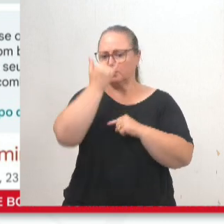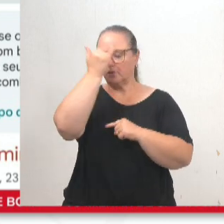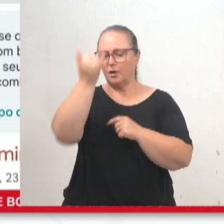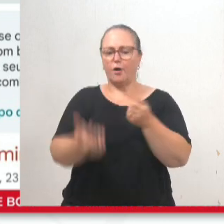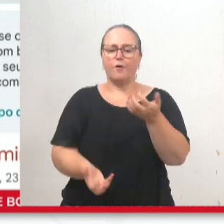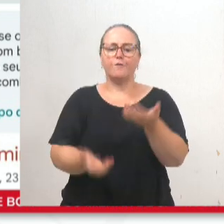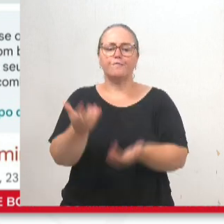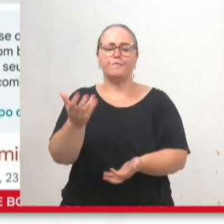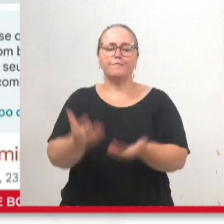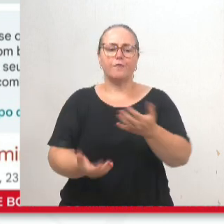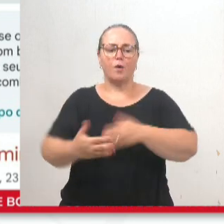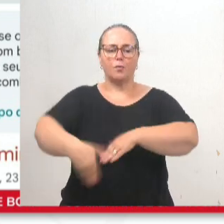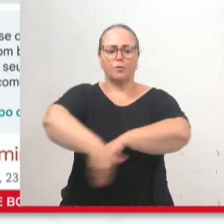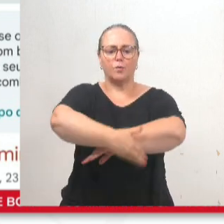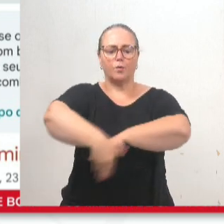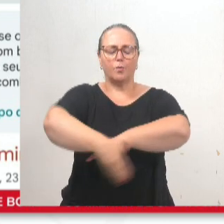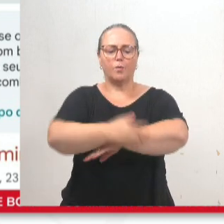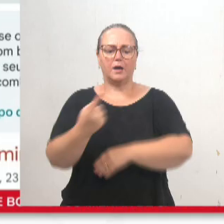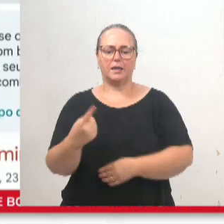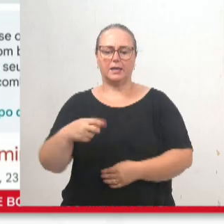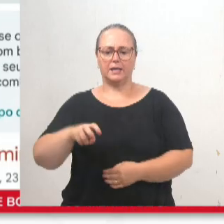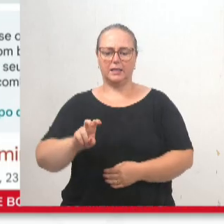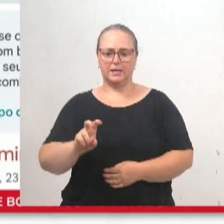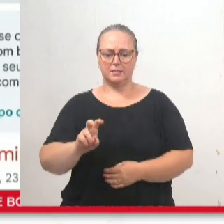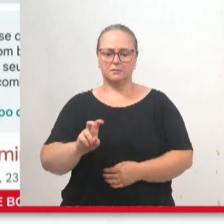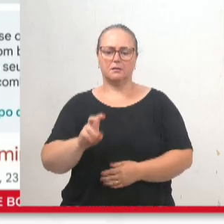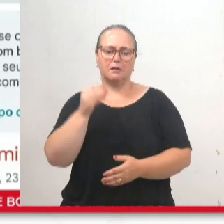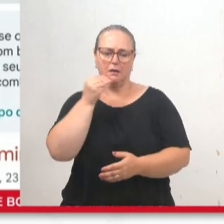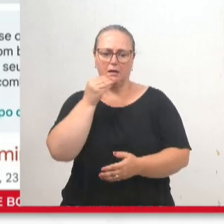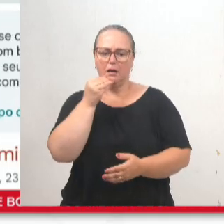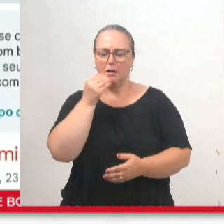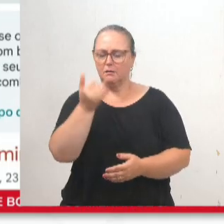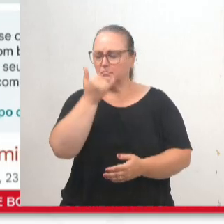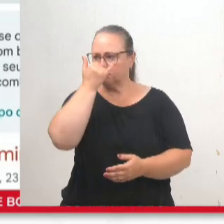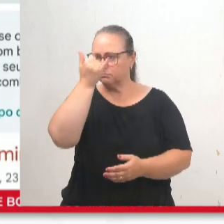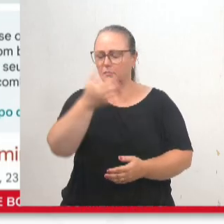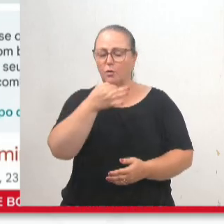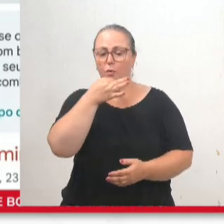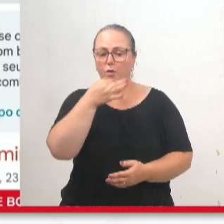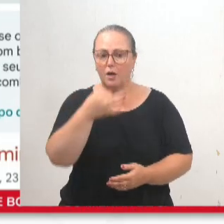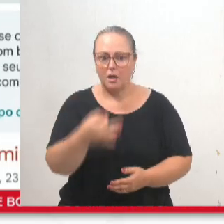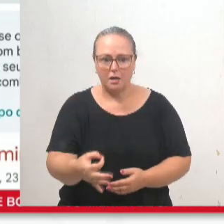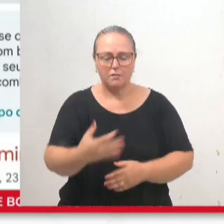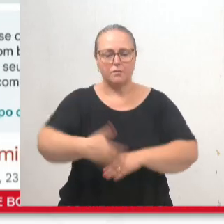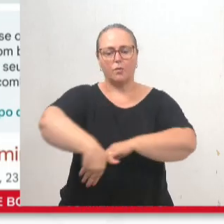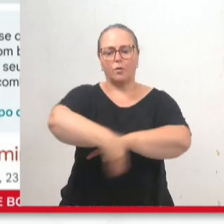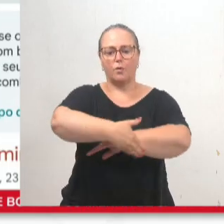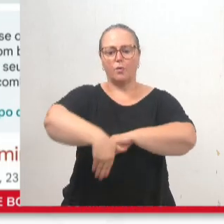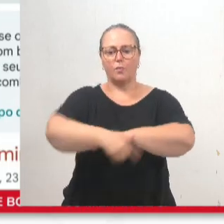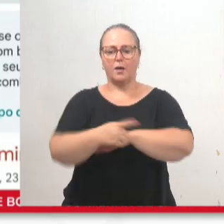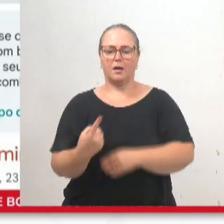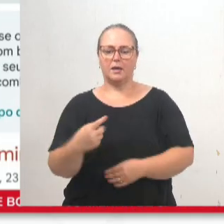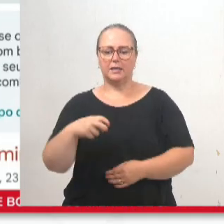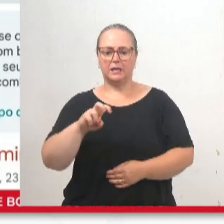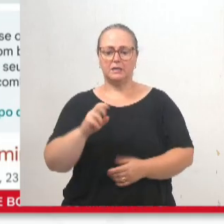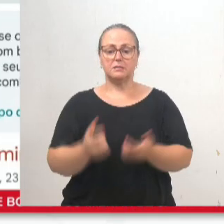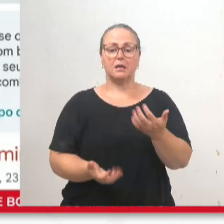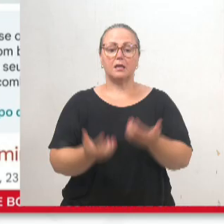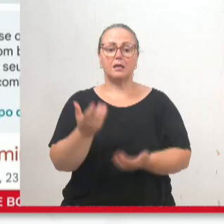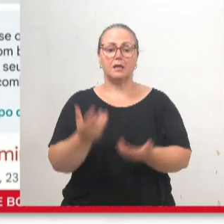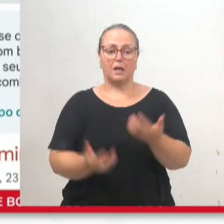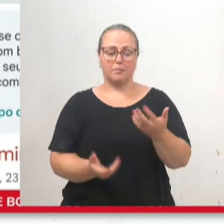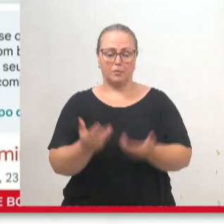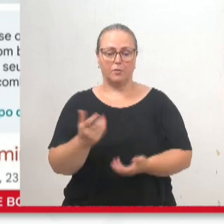que ocorreu ali em 23 de janeiro, infelizmente, uma tragédia que acometeu aqui nossa cidade, mas que o Corpo de Bombeiros, de